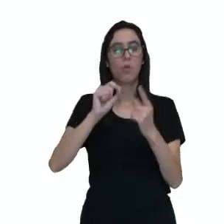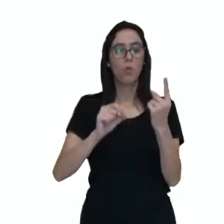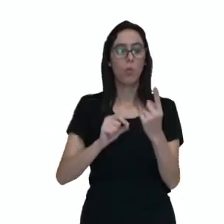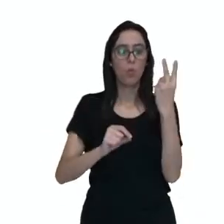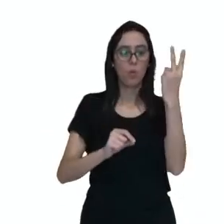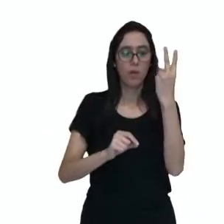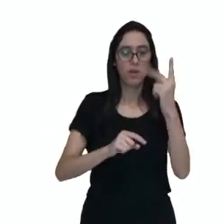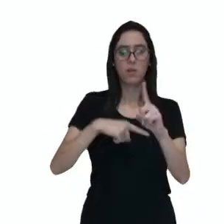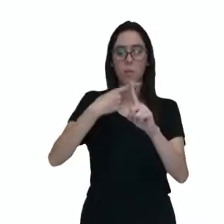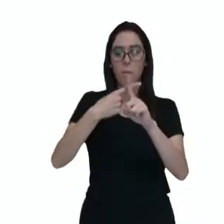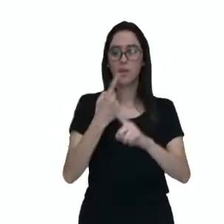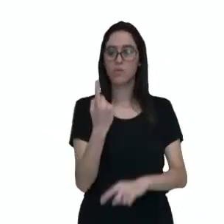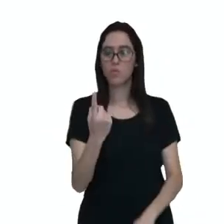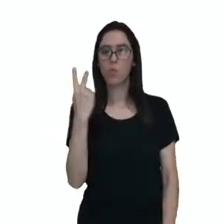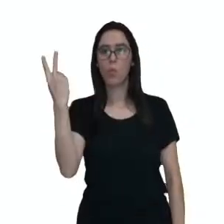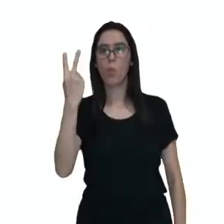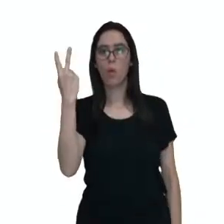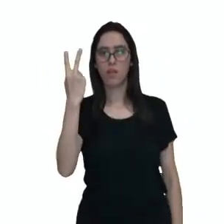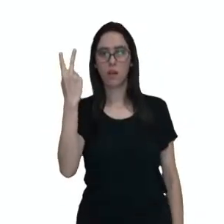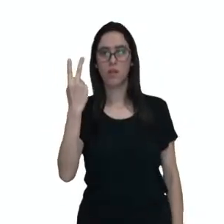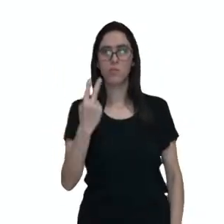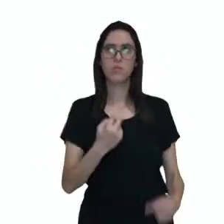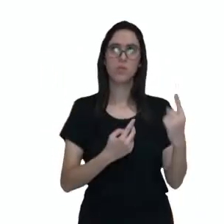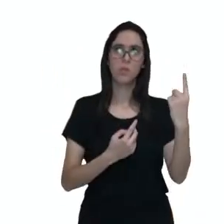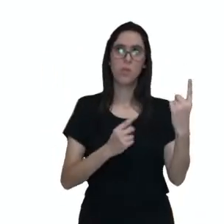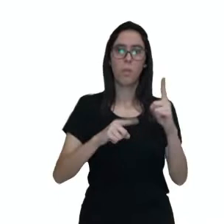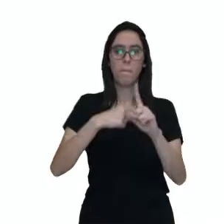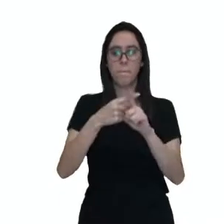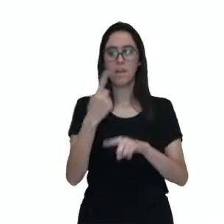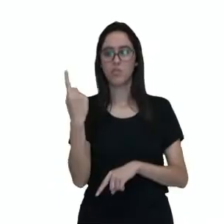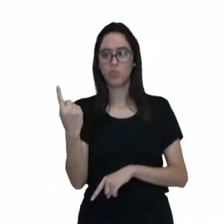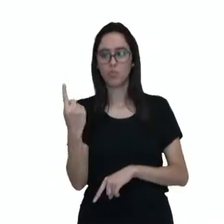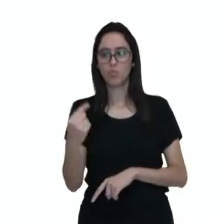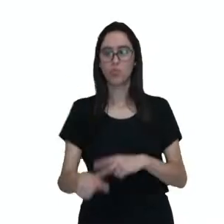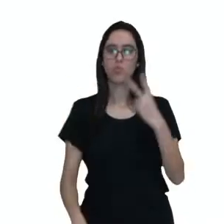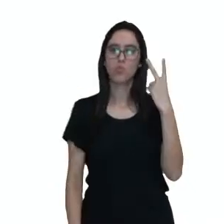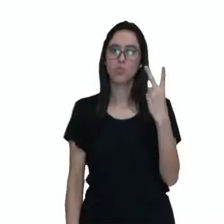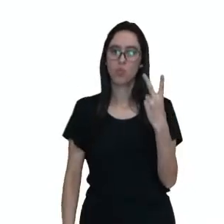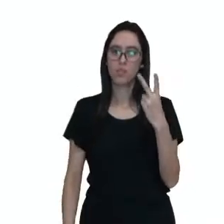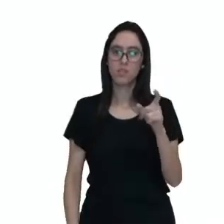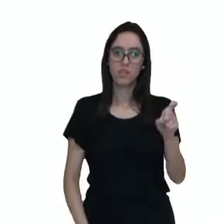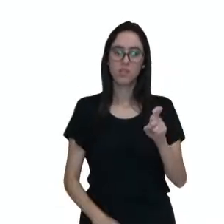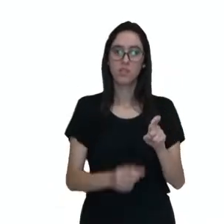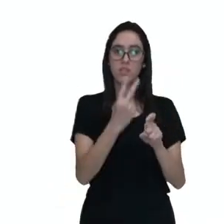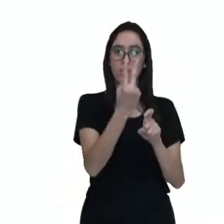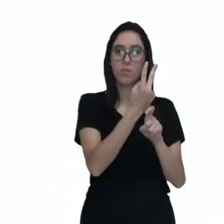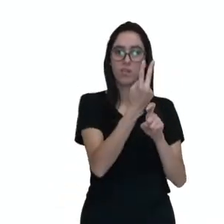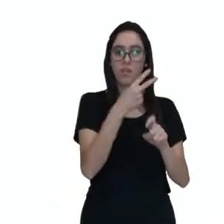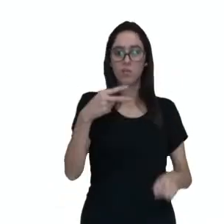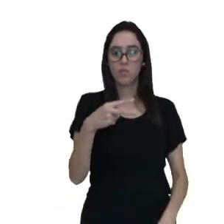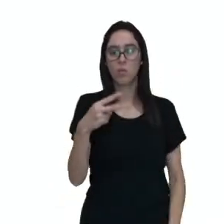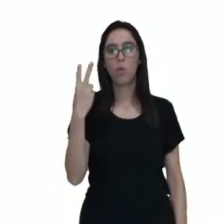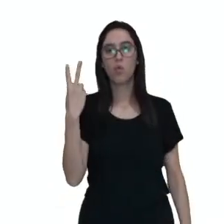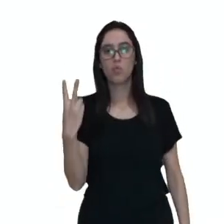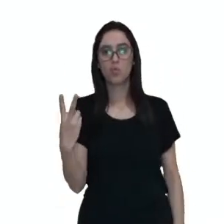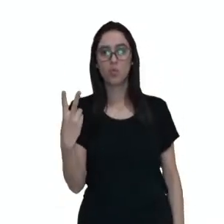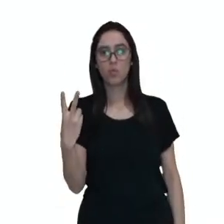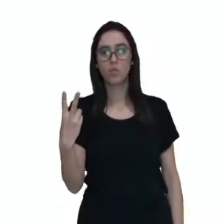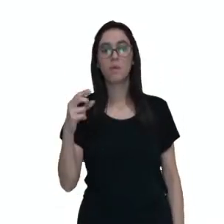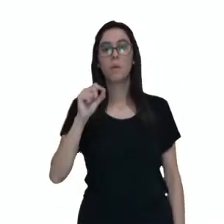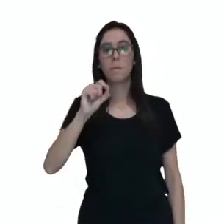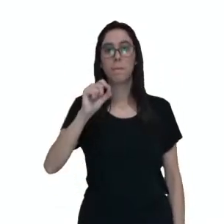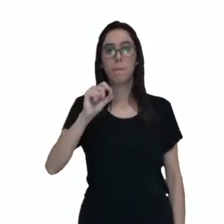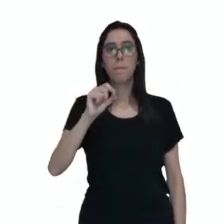mais 1 ao quadrado. 1 ao quadrado é 1, 1 mais 1, 2. X ao quadrado é igual a 2, eu passo o quadrado para o outro